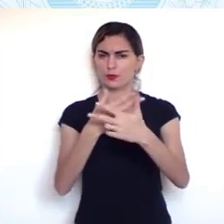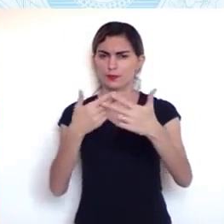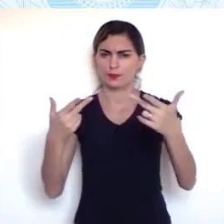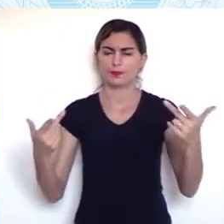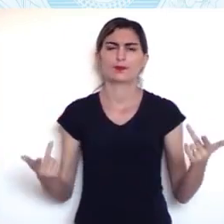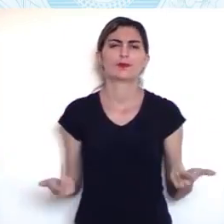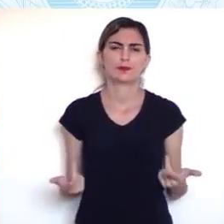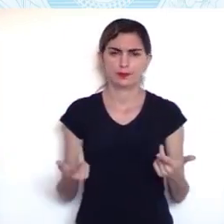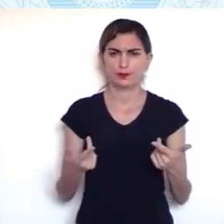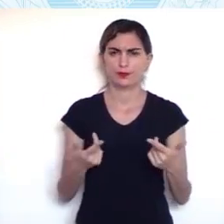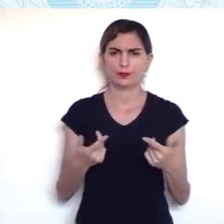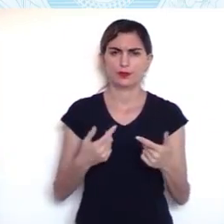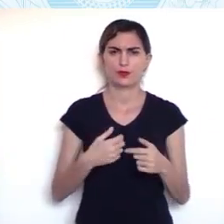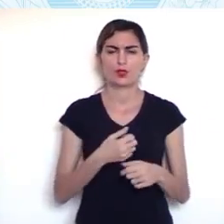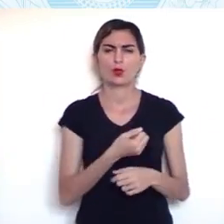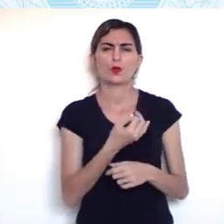ricos,